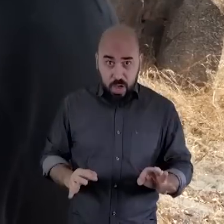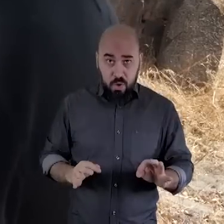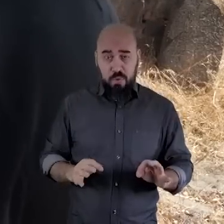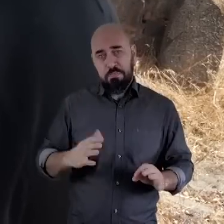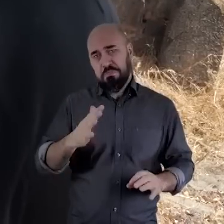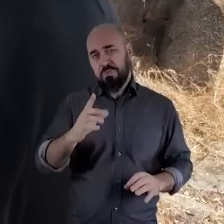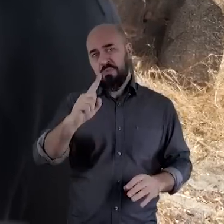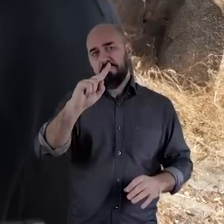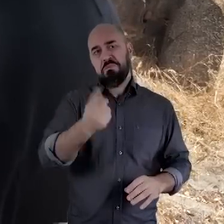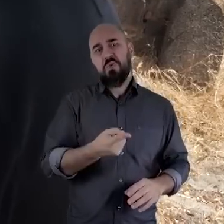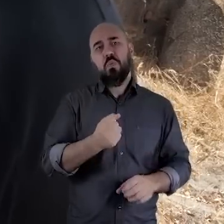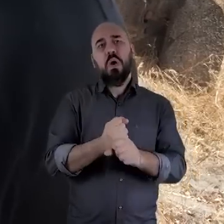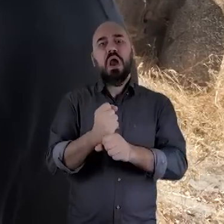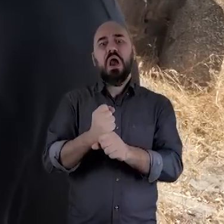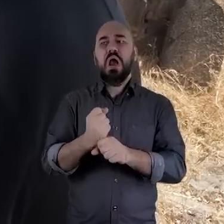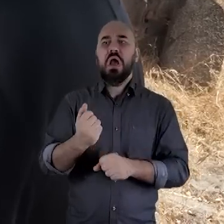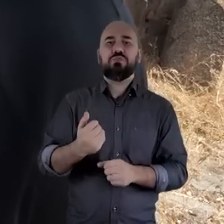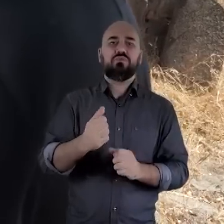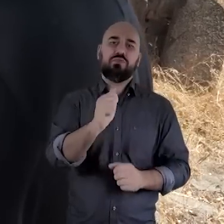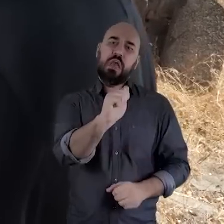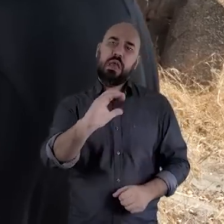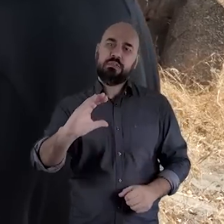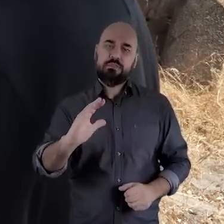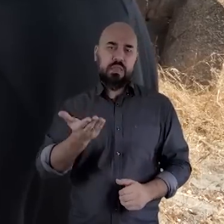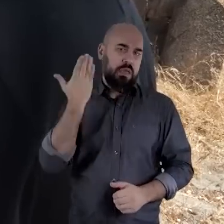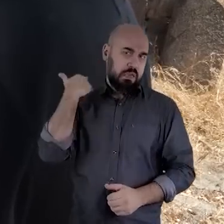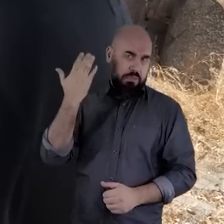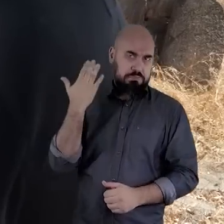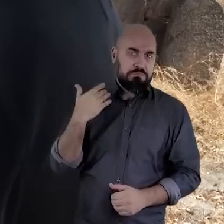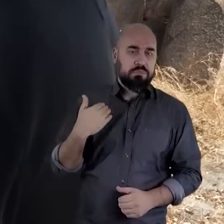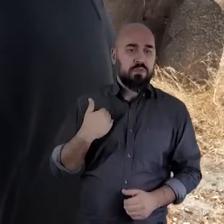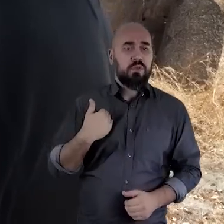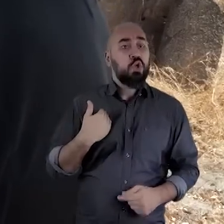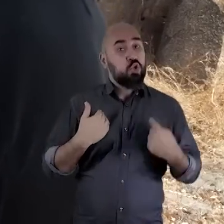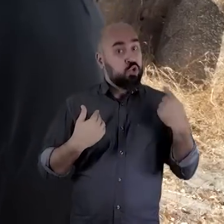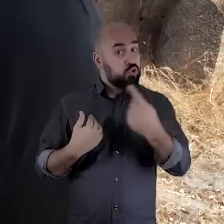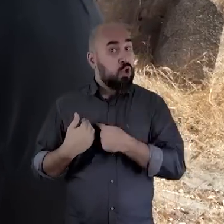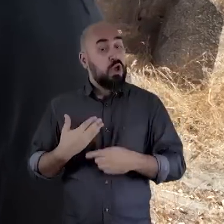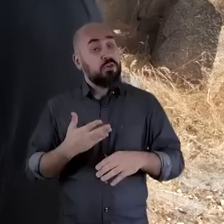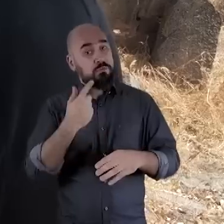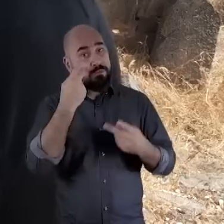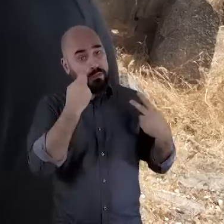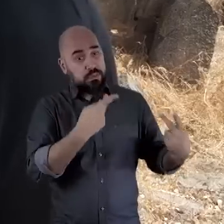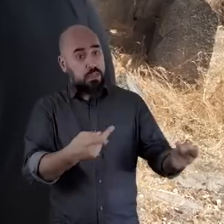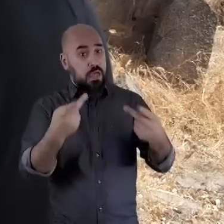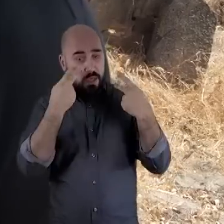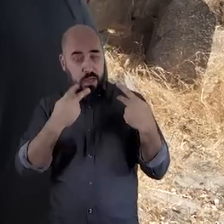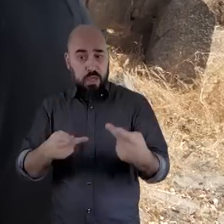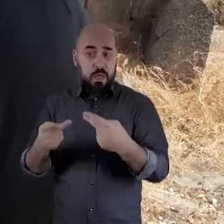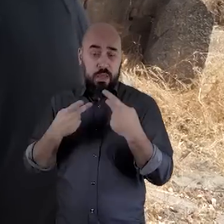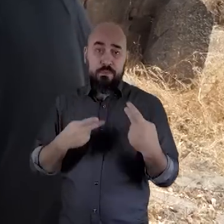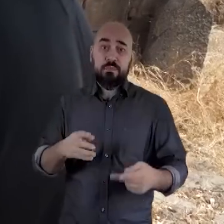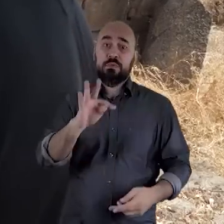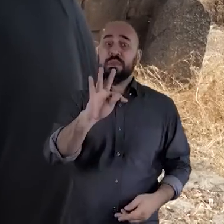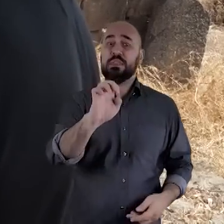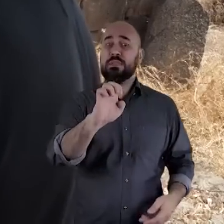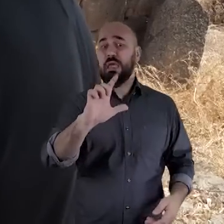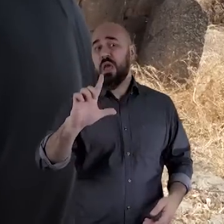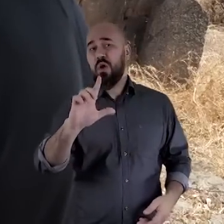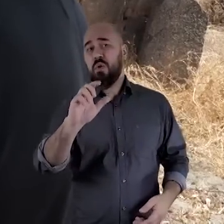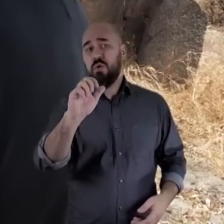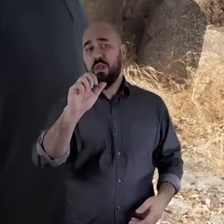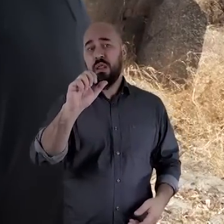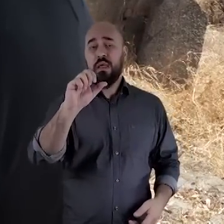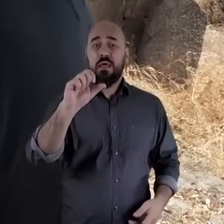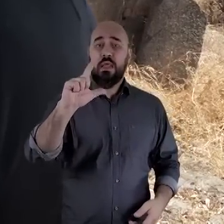1000 anos antes de Cristo. Nós visitamos outros sítios arqueológicos aqui em Israel, como, por exemplo, Tel Lachish,